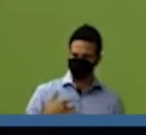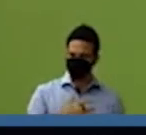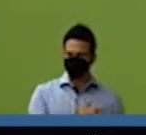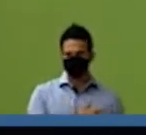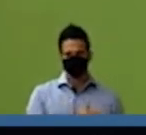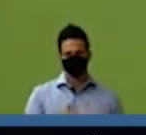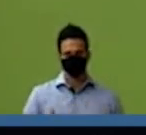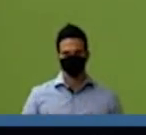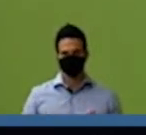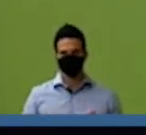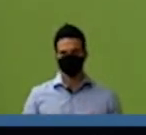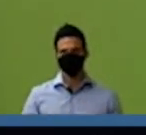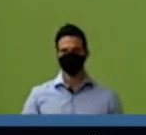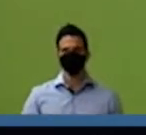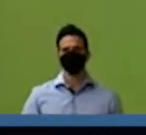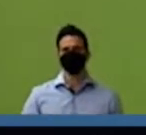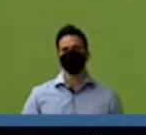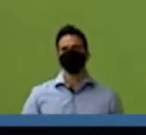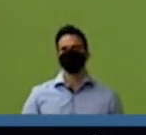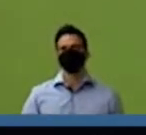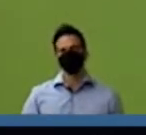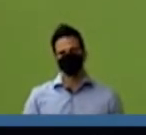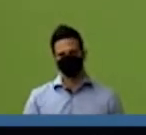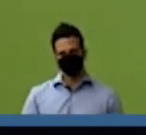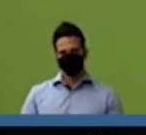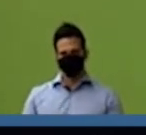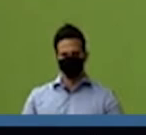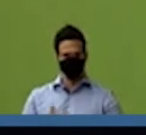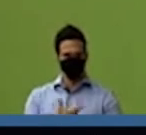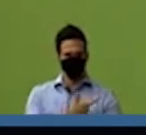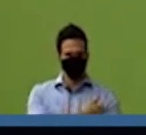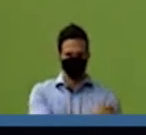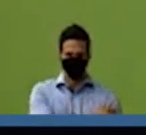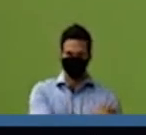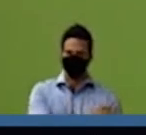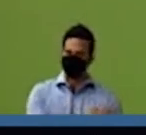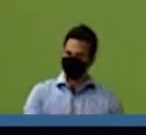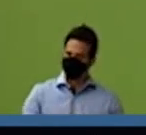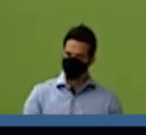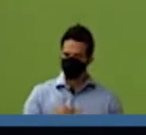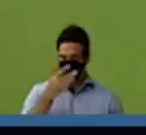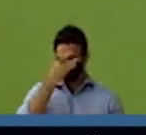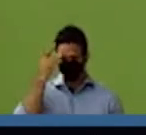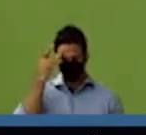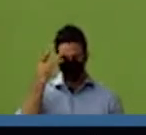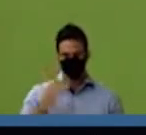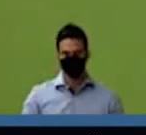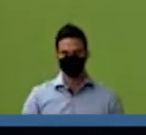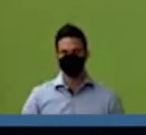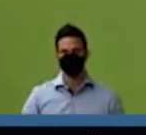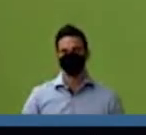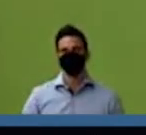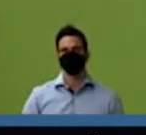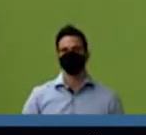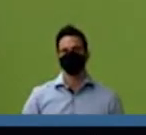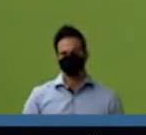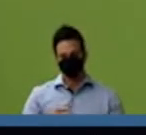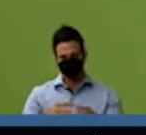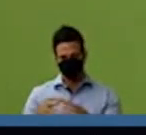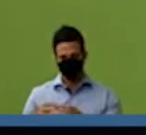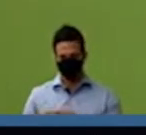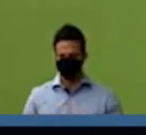dentro da PIB como que nós vamos fazer a imobilização da nossa gente Principalmente nos grupos